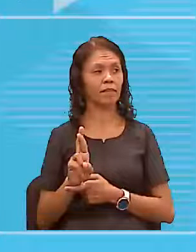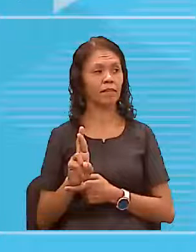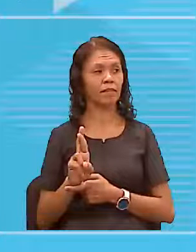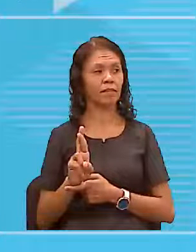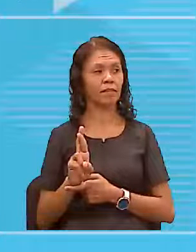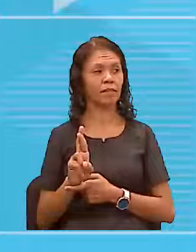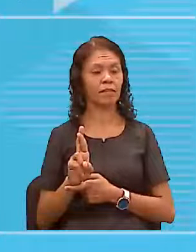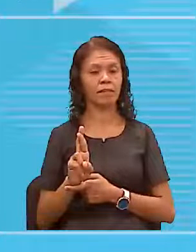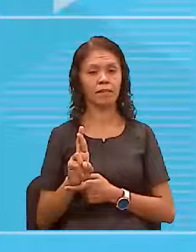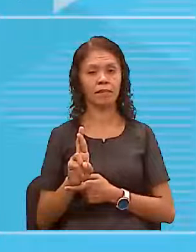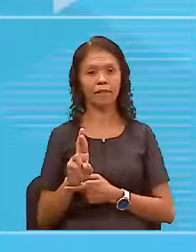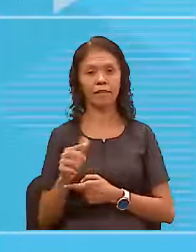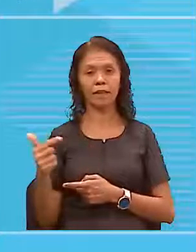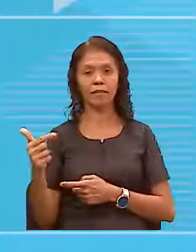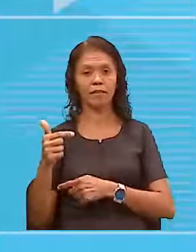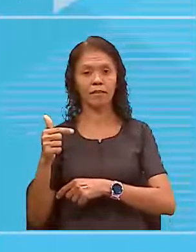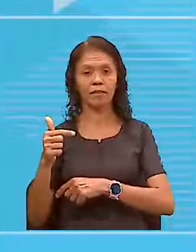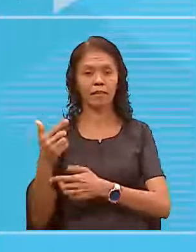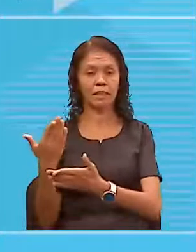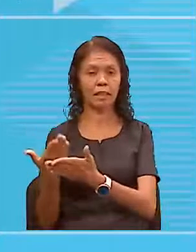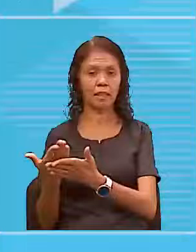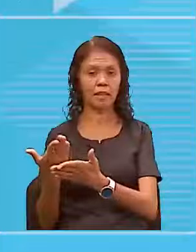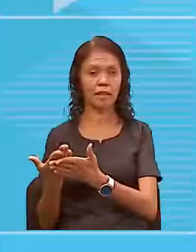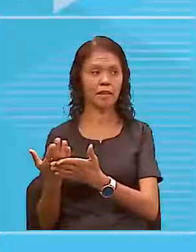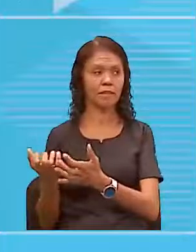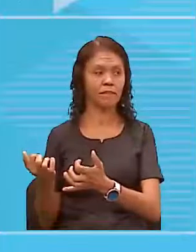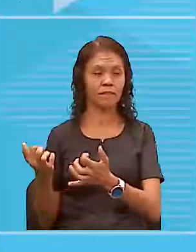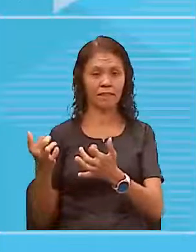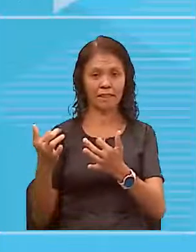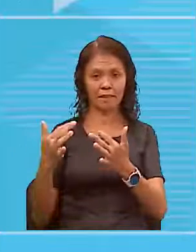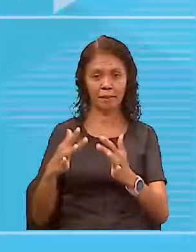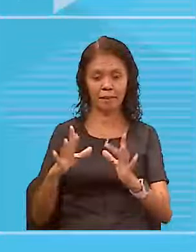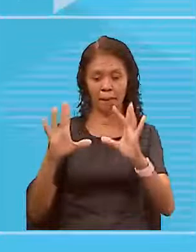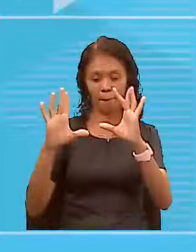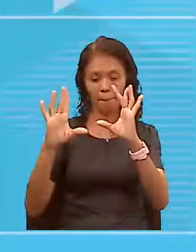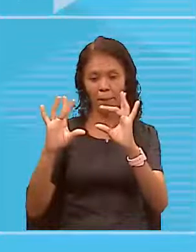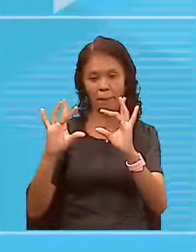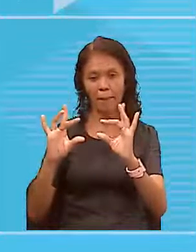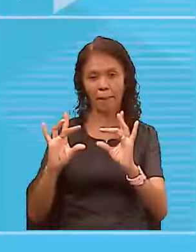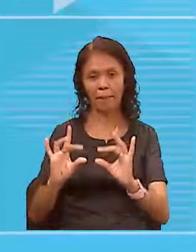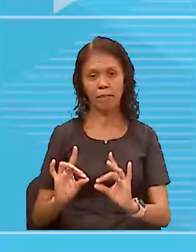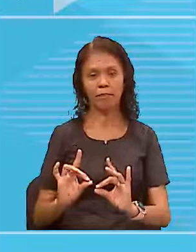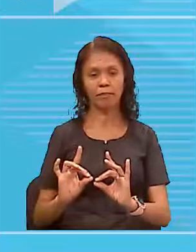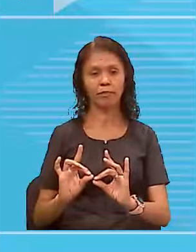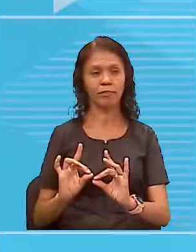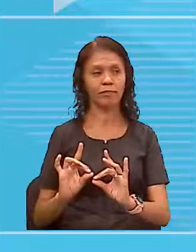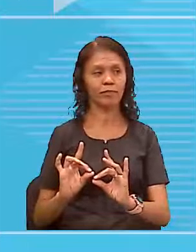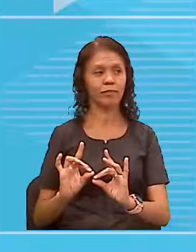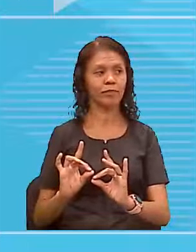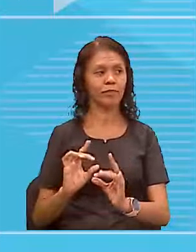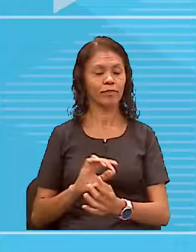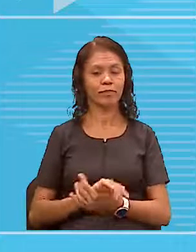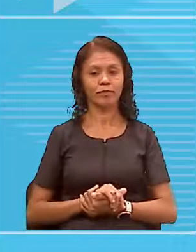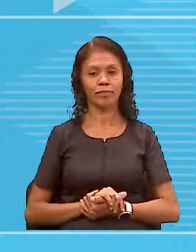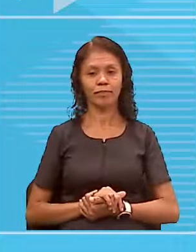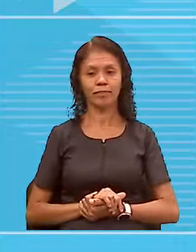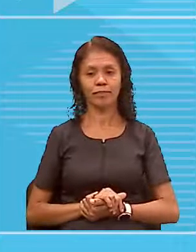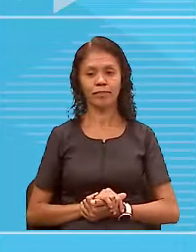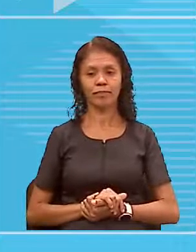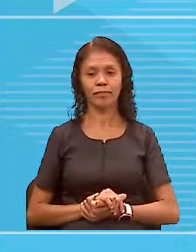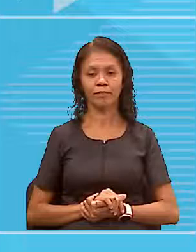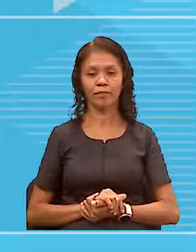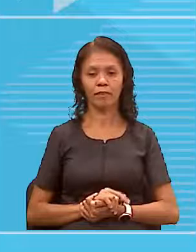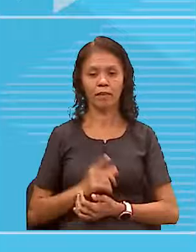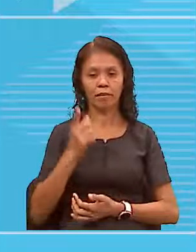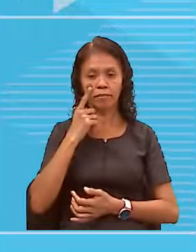no segundo tempo aí na nossa aula, eu vou explicar com mais riqueza de detalhes, tá? Eu vou explicar com maior riqueza de detalhes. Mas o